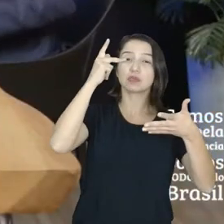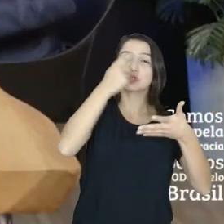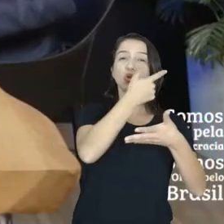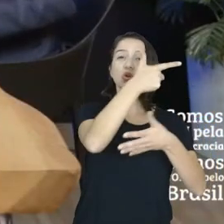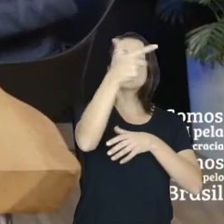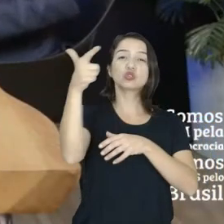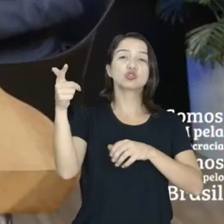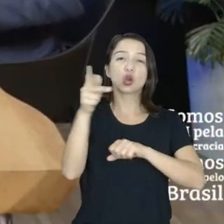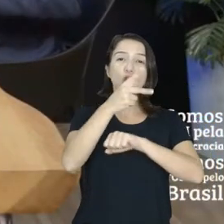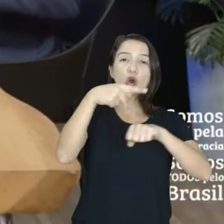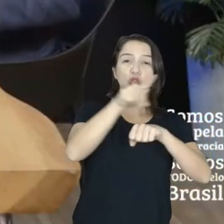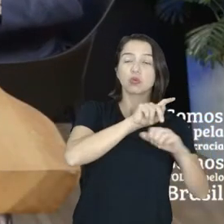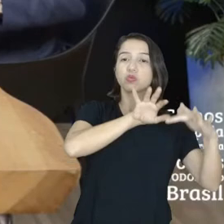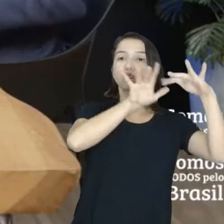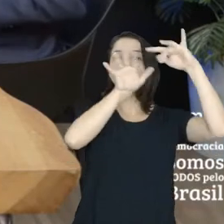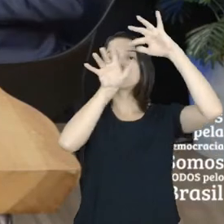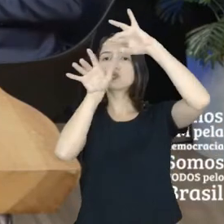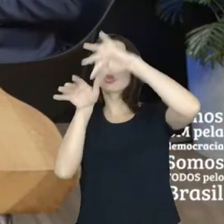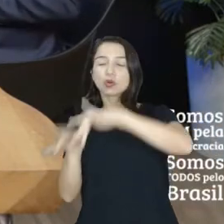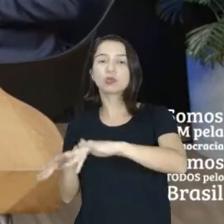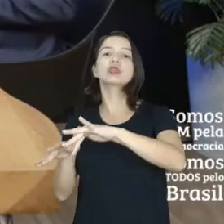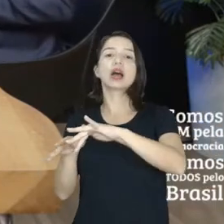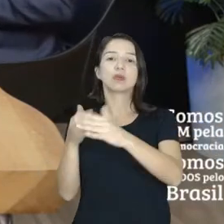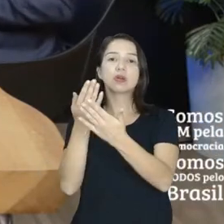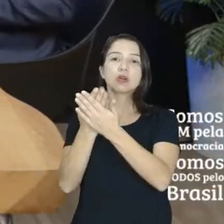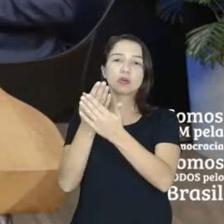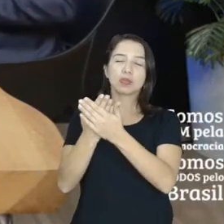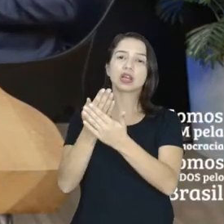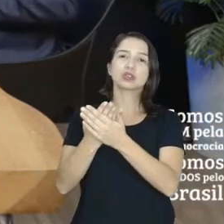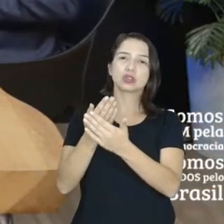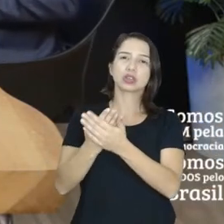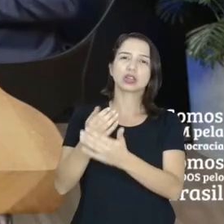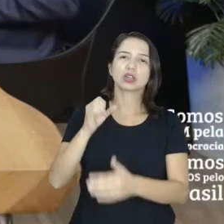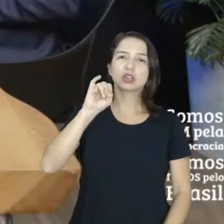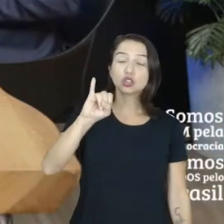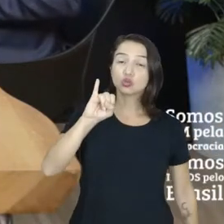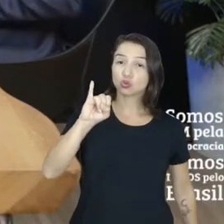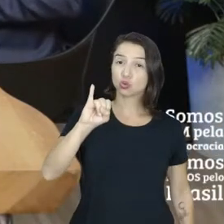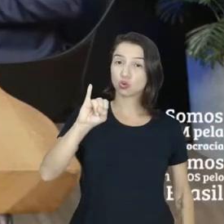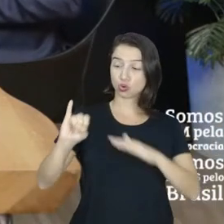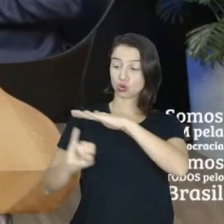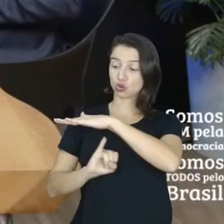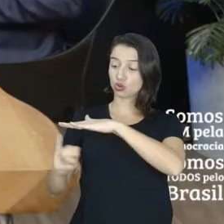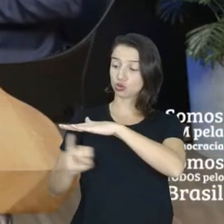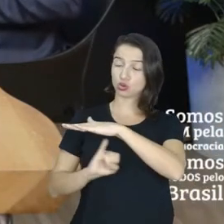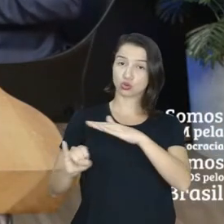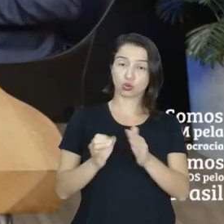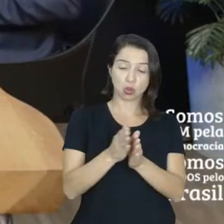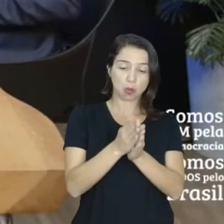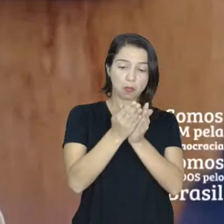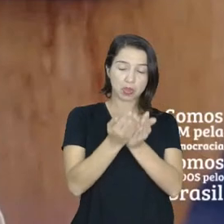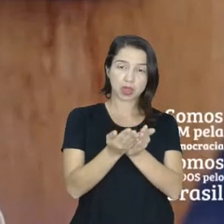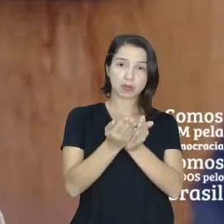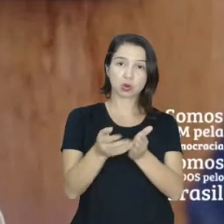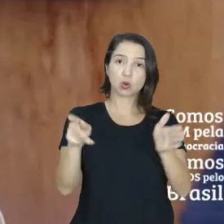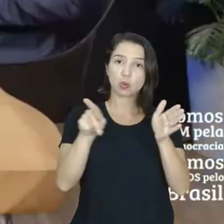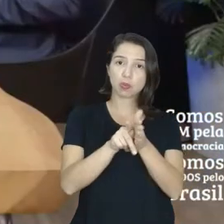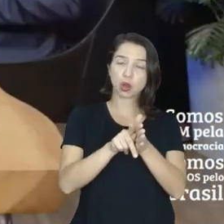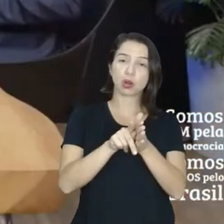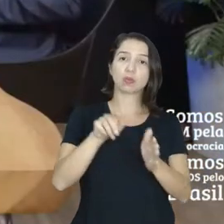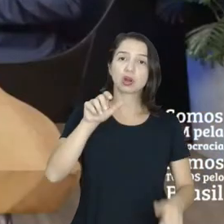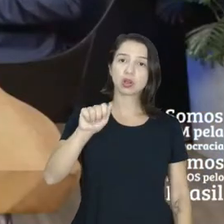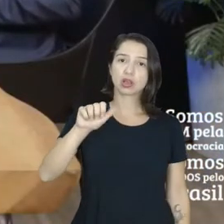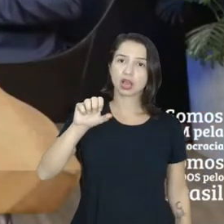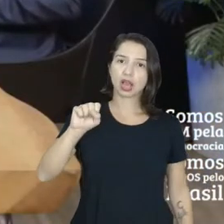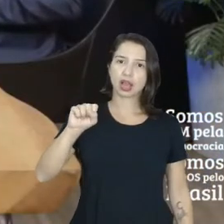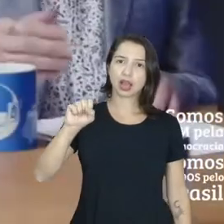moraram em Pindamonhangaba porque foram estudar no IBAD, Instituto Bíblico das Assembleias de Deus. Olha, sensacional,